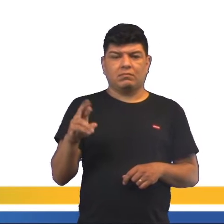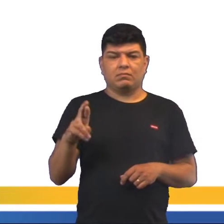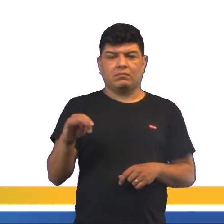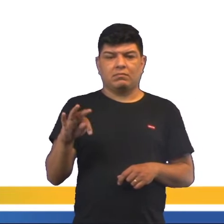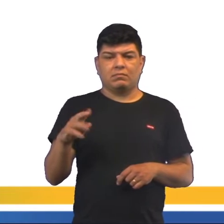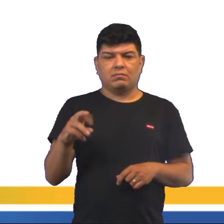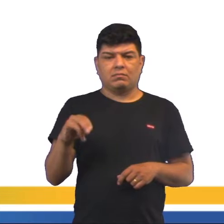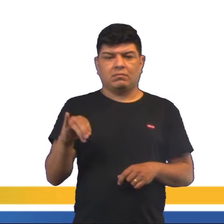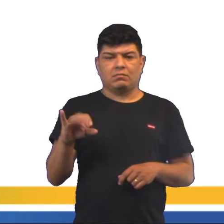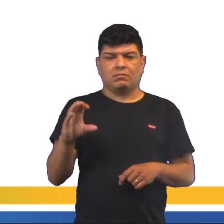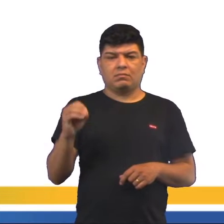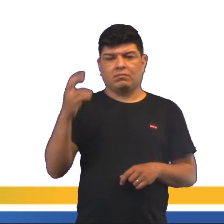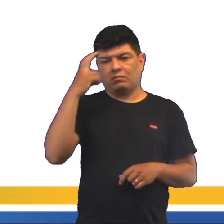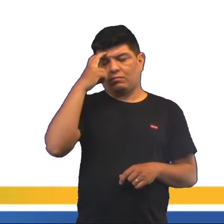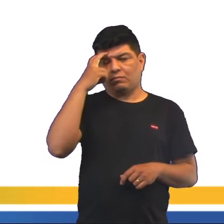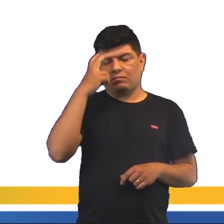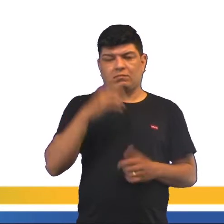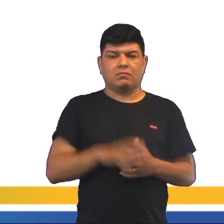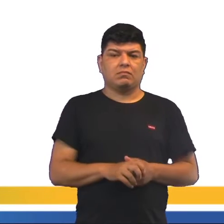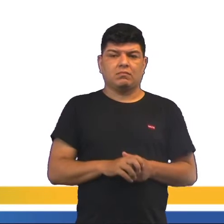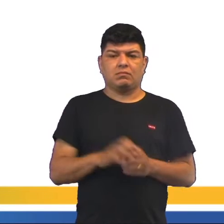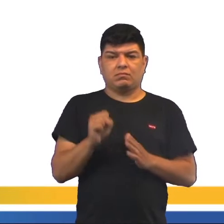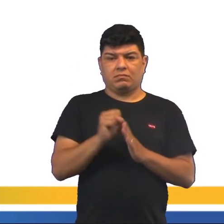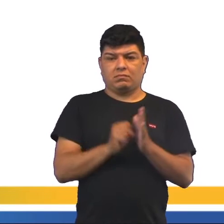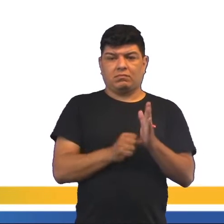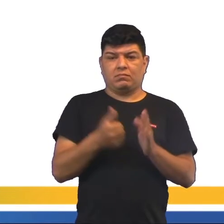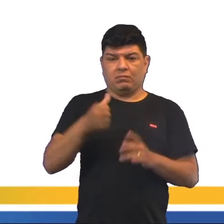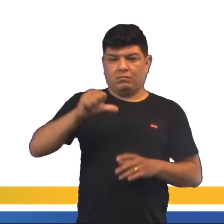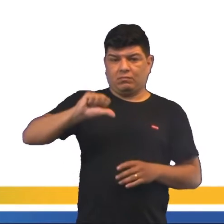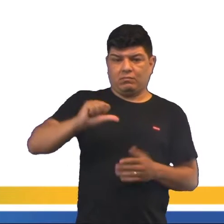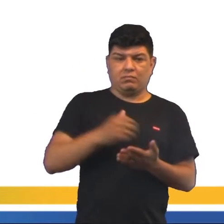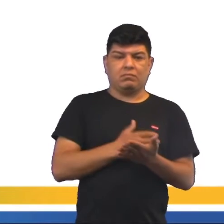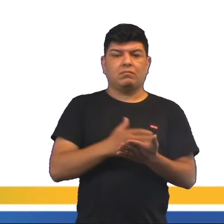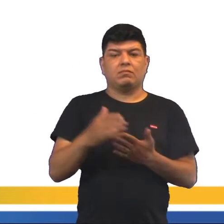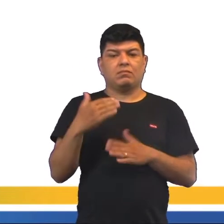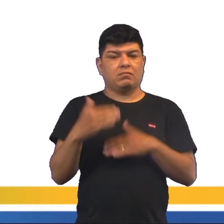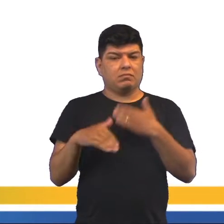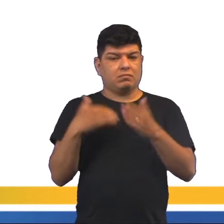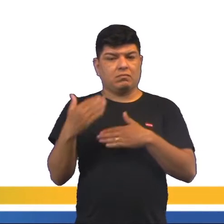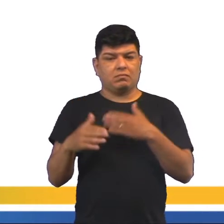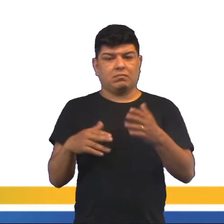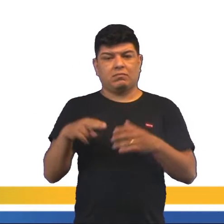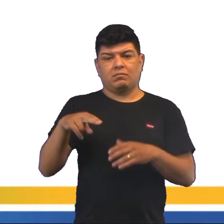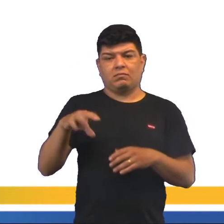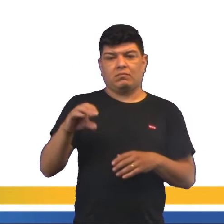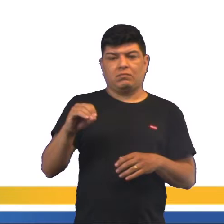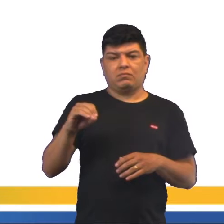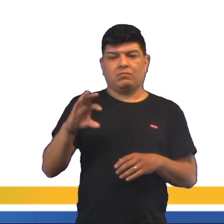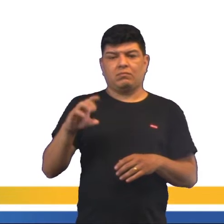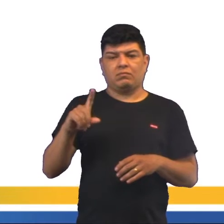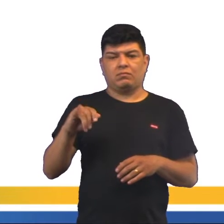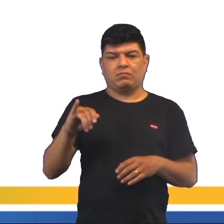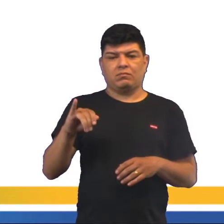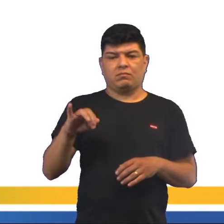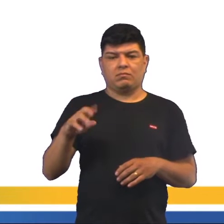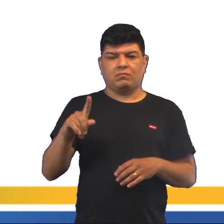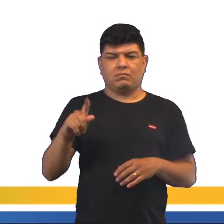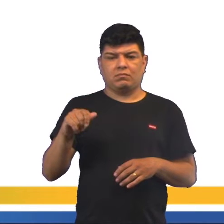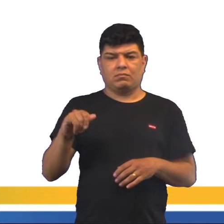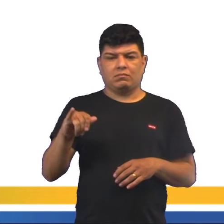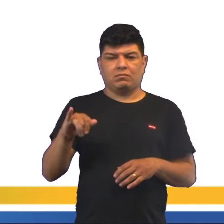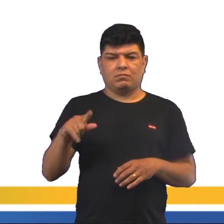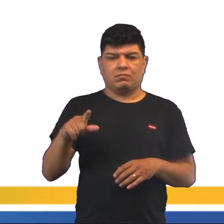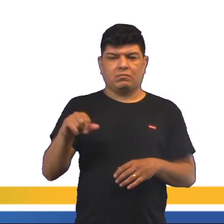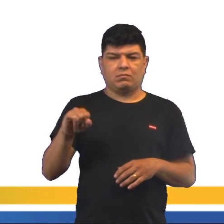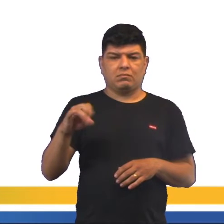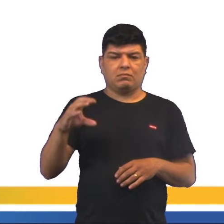Etnocentrismo e relativismo cultural. No século XIX, iniciou-se o processo de neocolonialismo, ou imperialismo